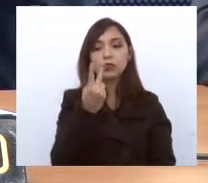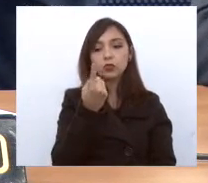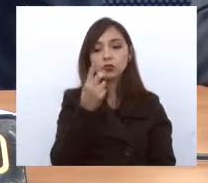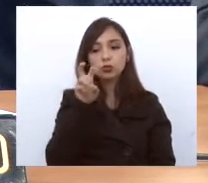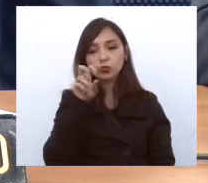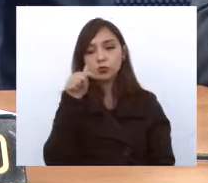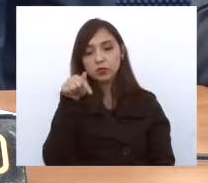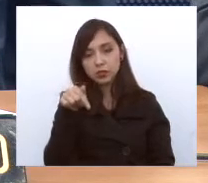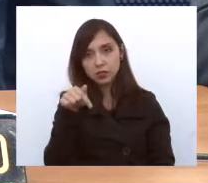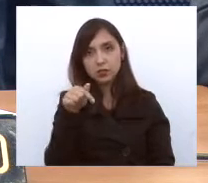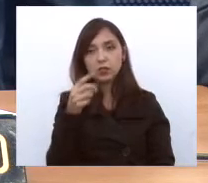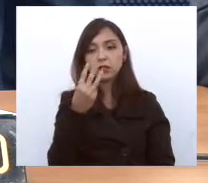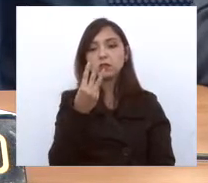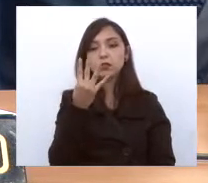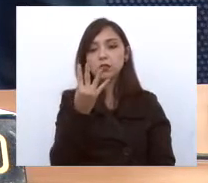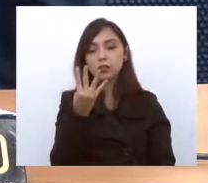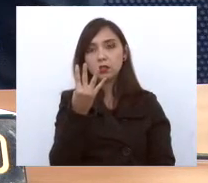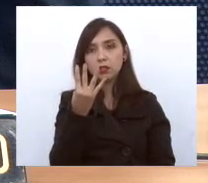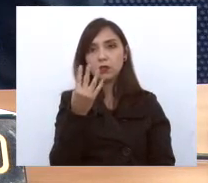2157/77,